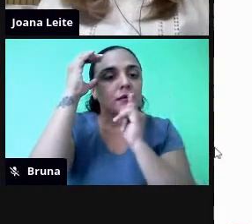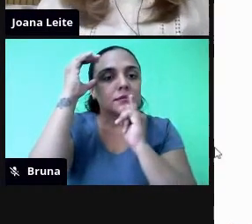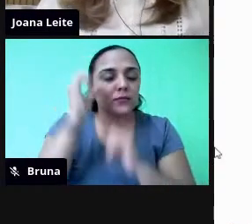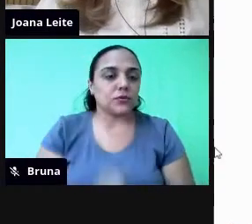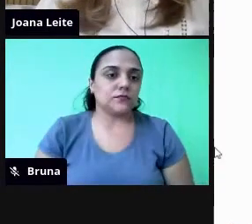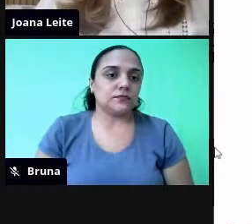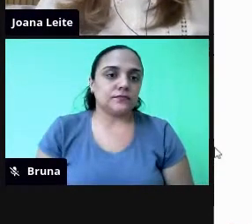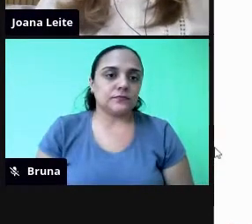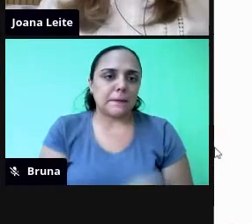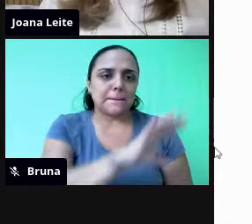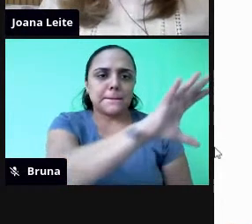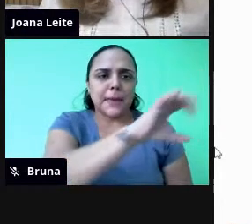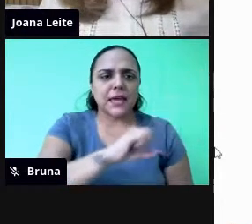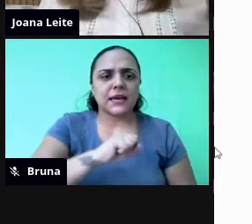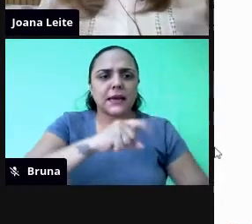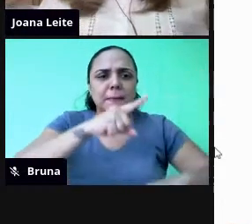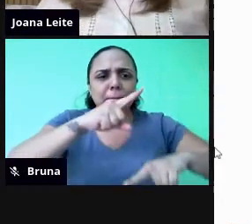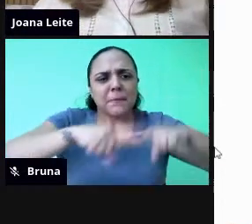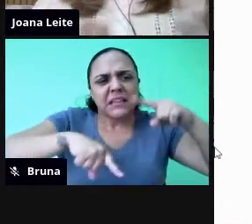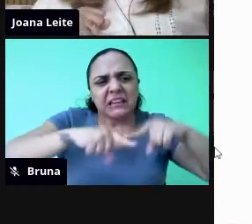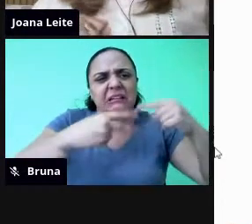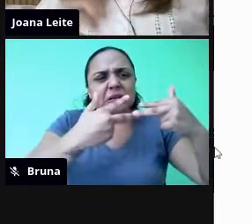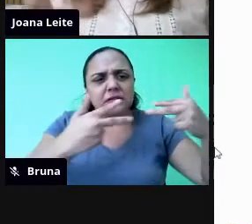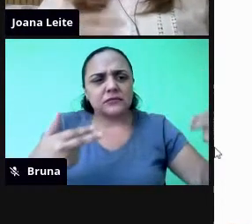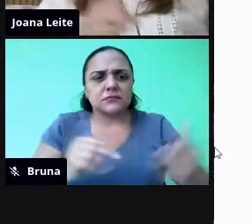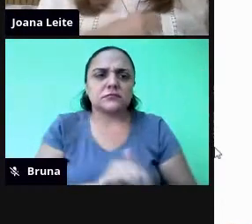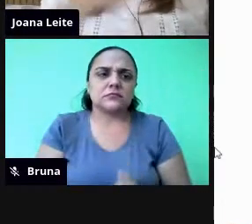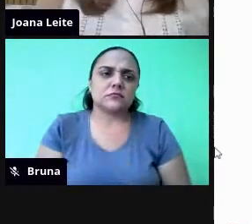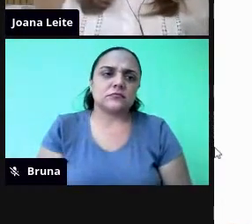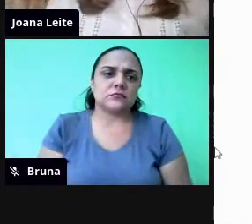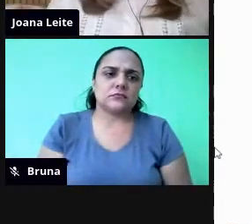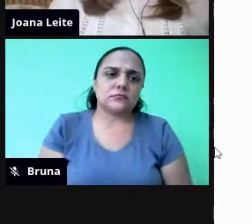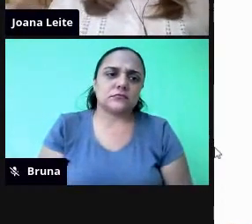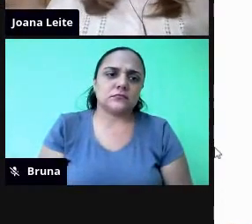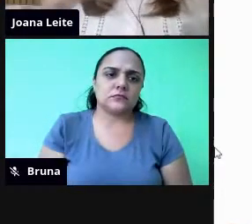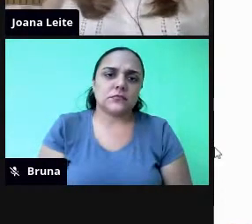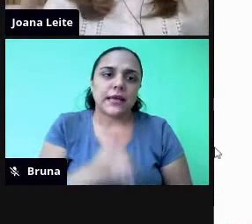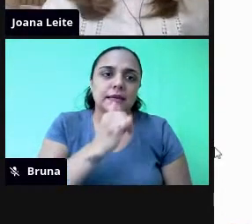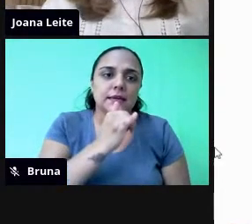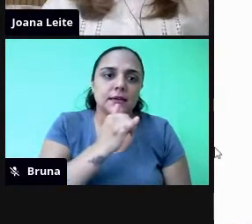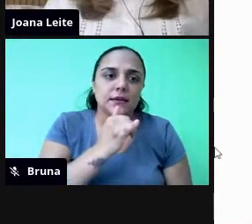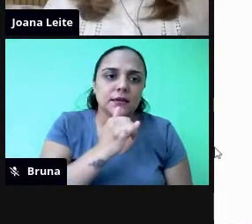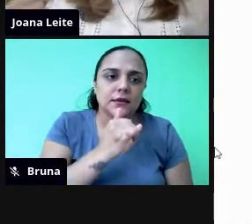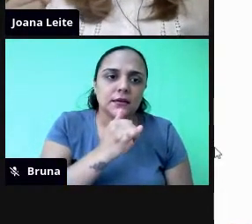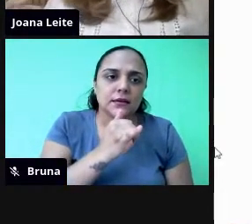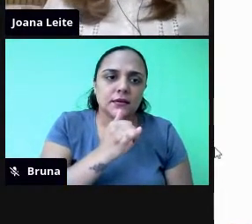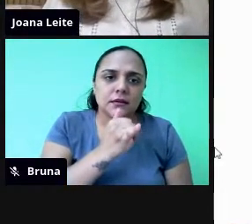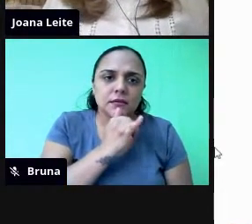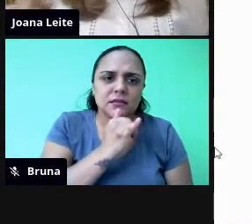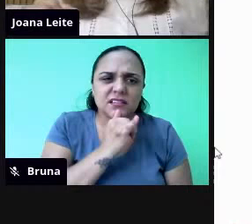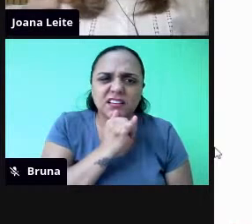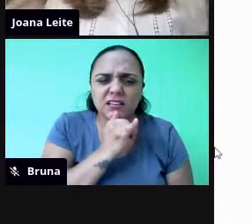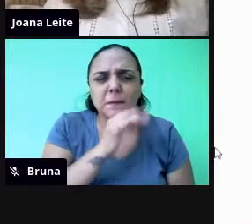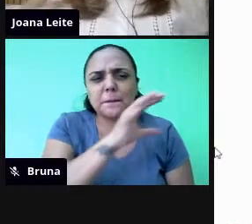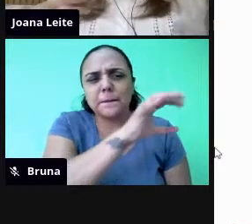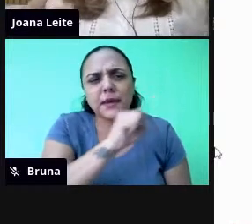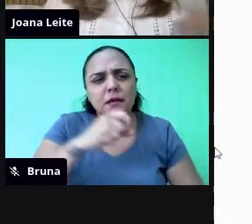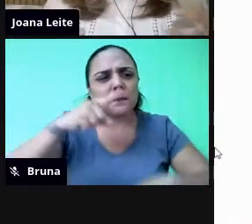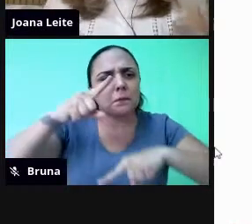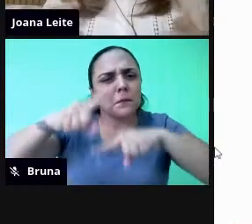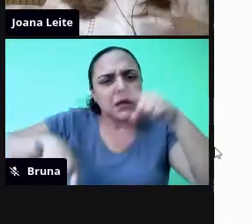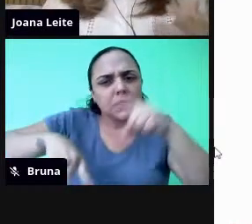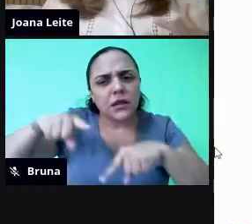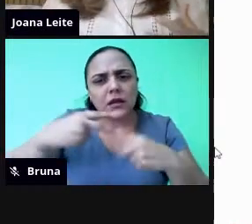objetos diferentes, que não são comuns, né? Então, quer estar todo o tempo, por exemplo, com a chinela na mão. Aquele ali é o objeto de carinho dela. Então, essas